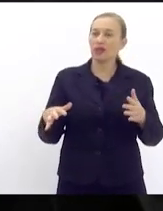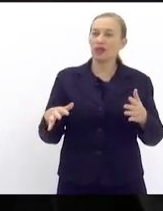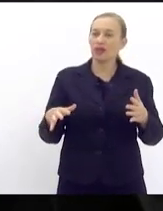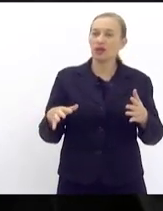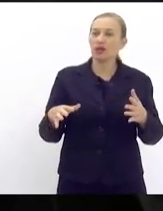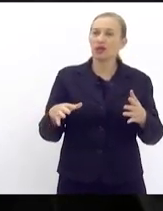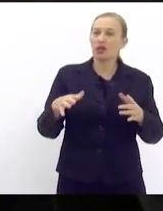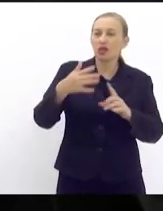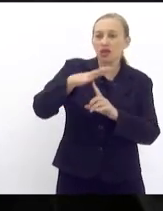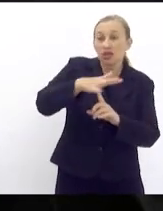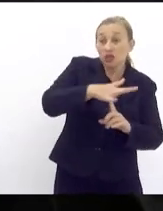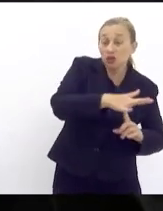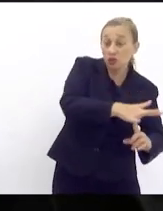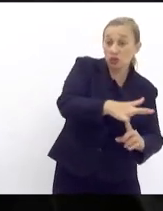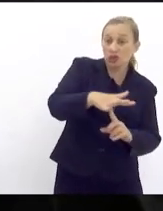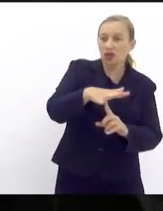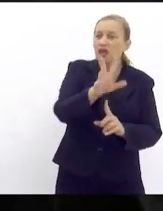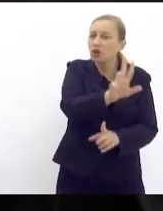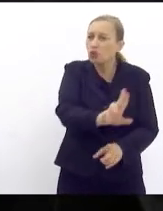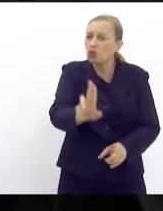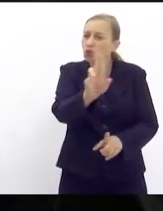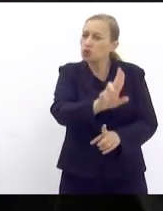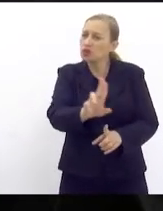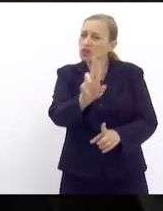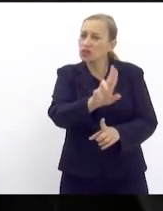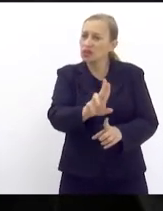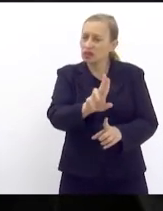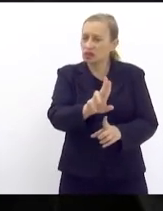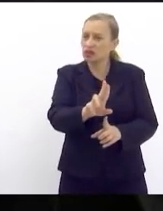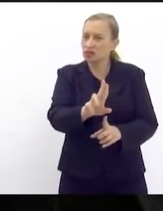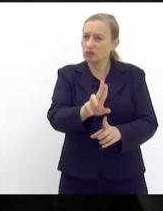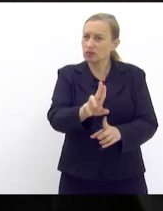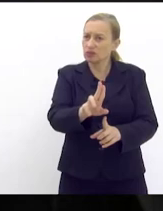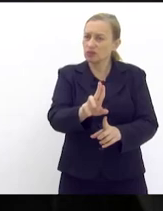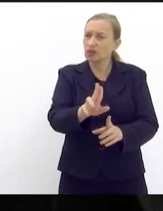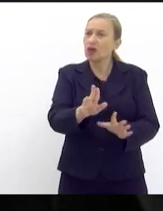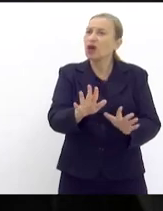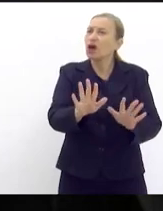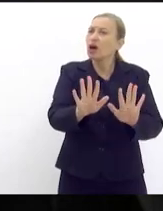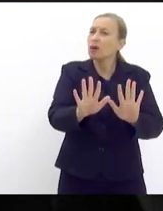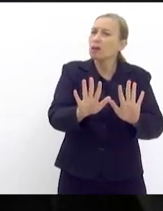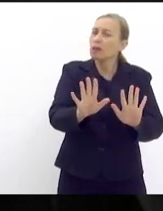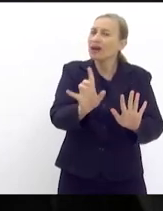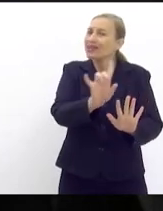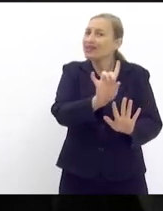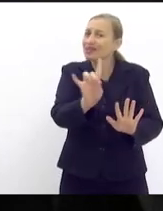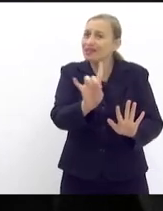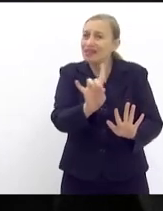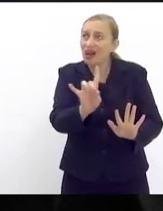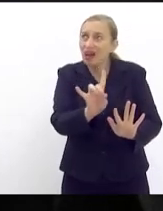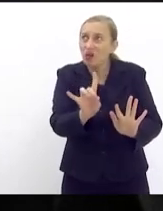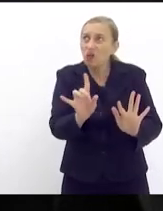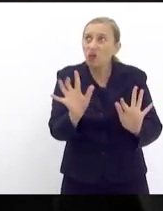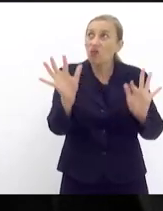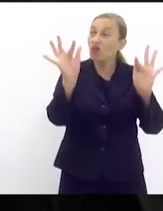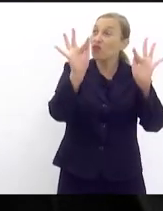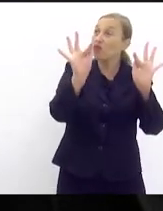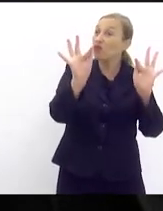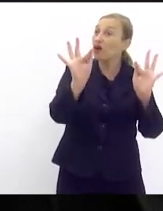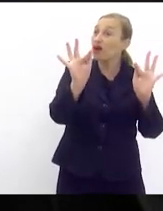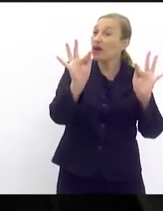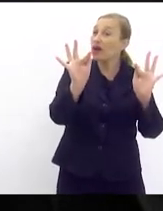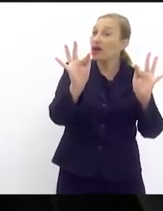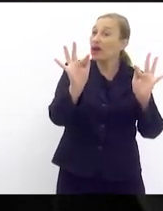esse Drone estaria com uma ogiva nuclear em não satisfeito de poder gerar